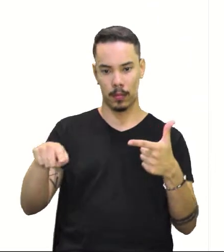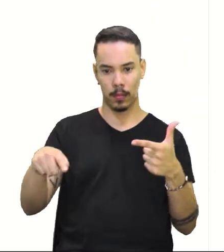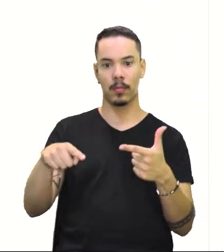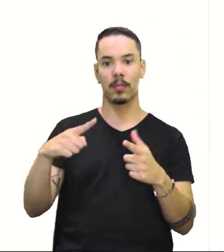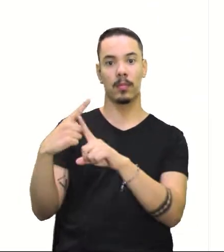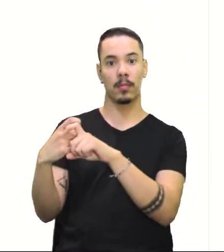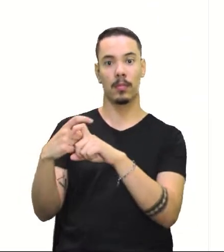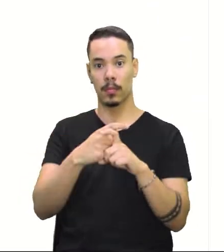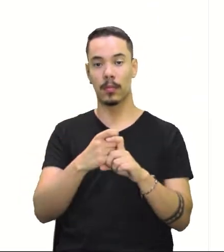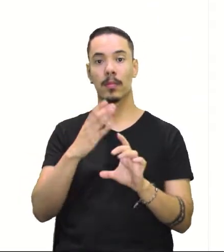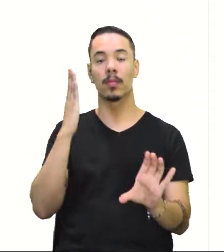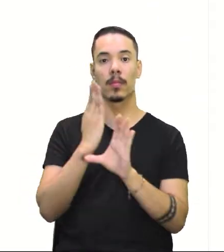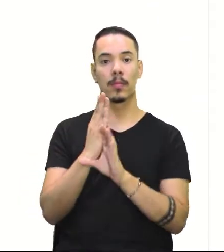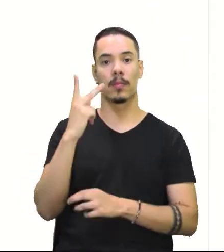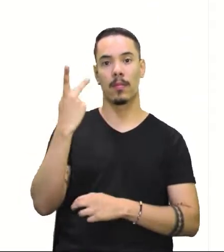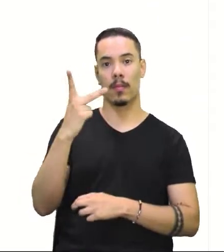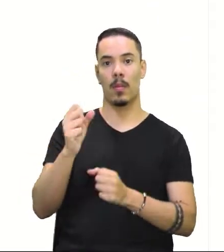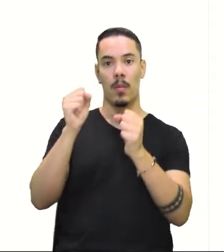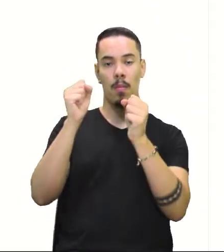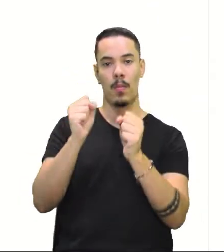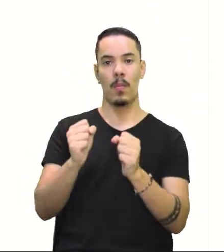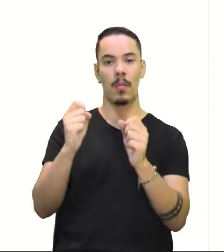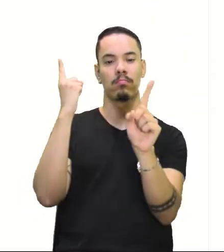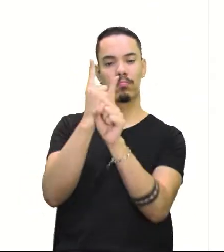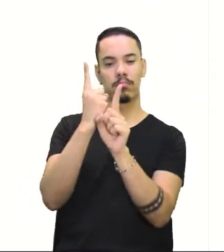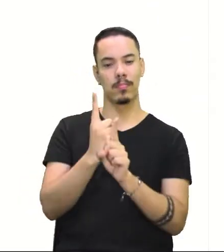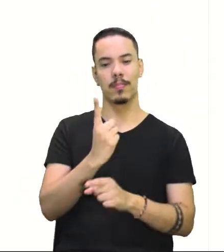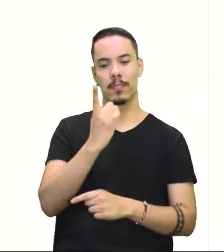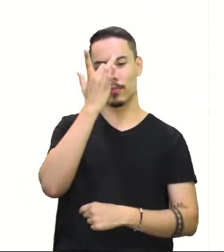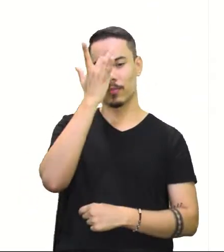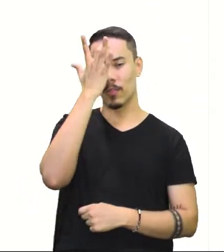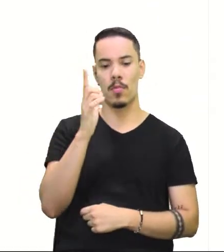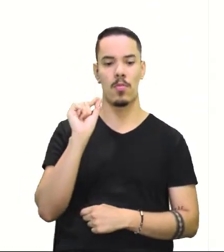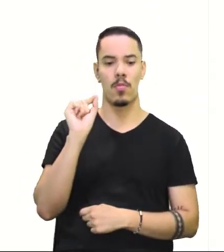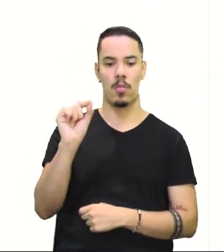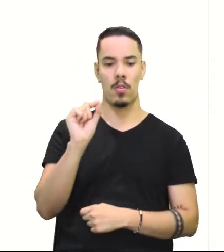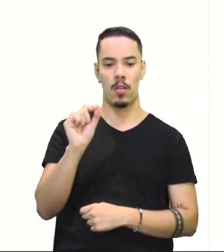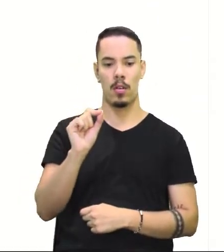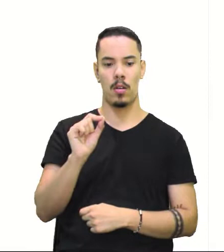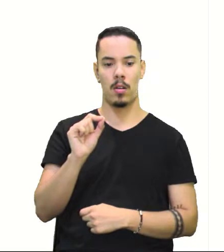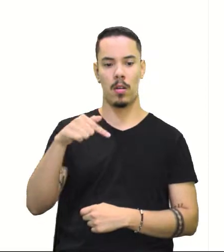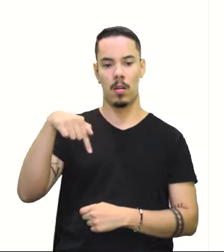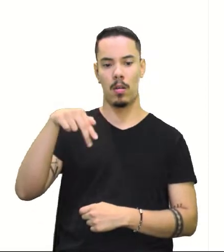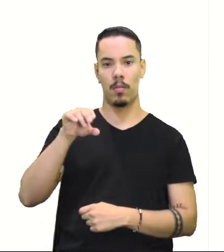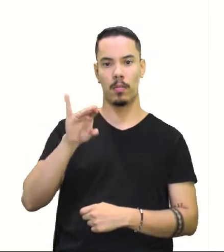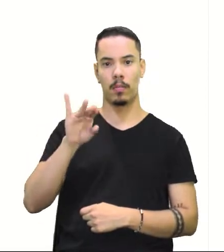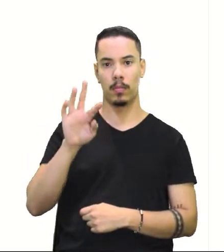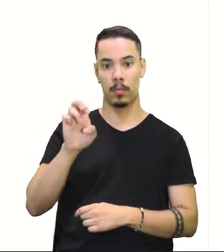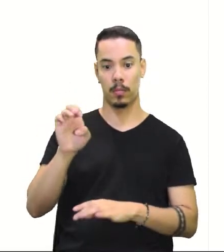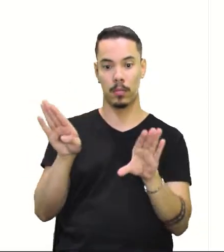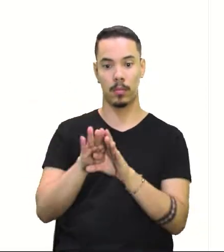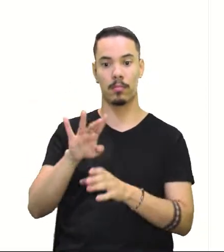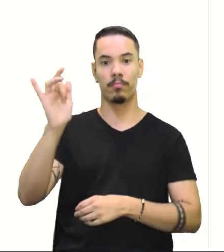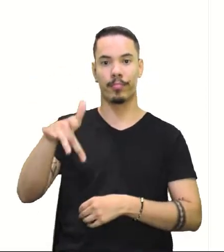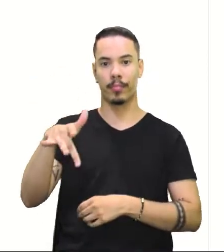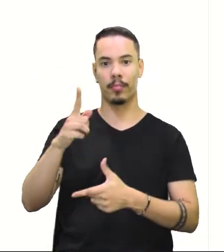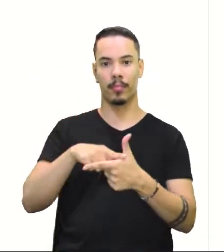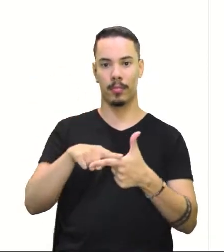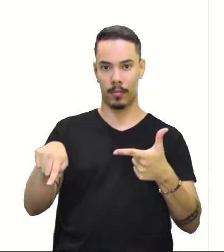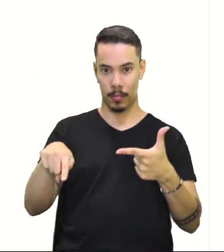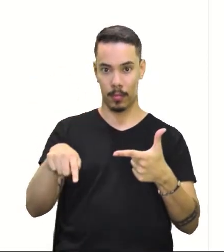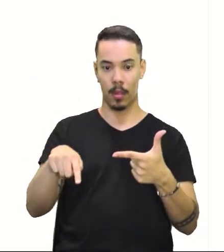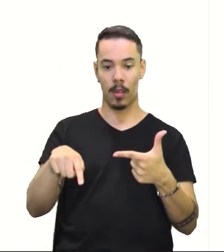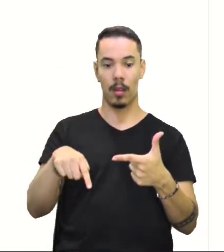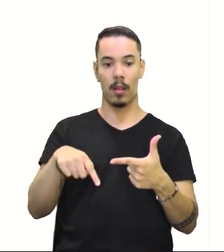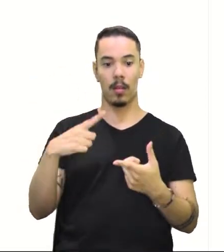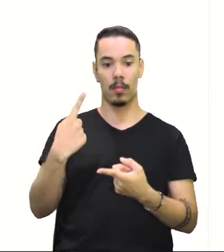desse dispositivo, podemos identificar facilmente o quociente e o resto da divisão. O